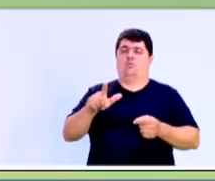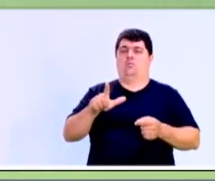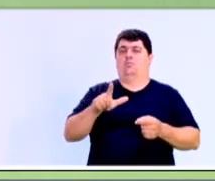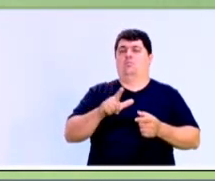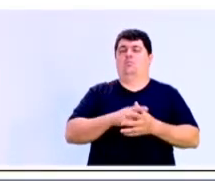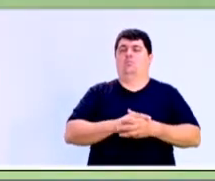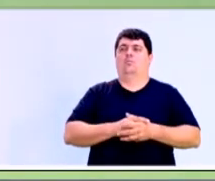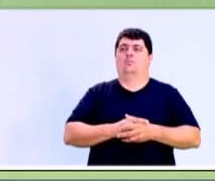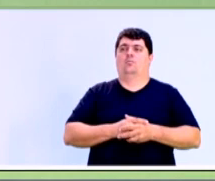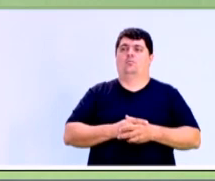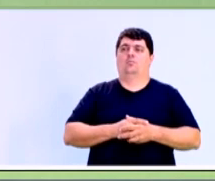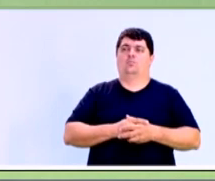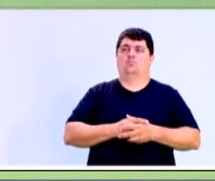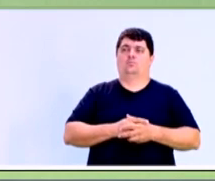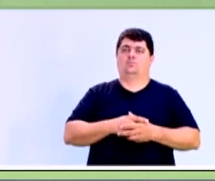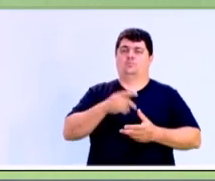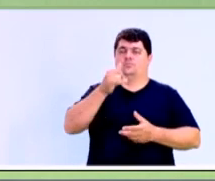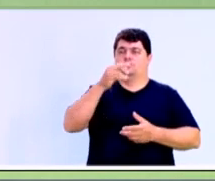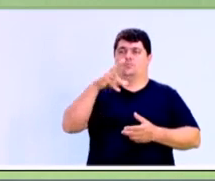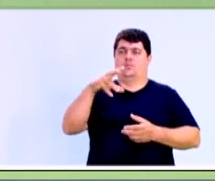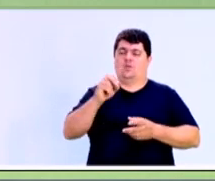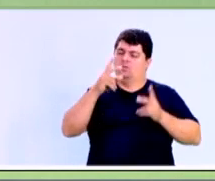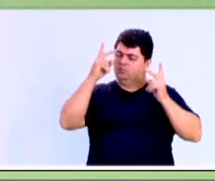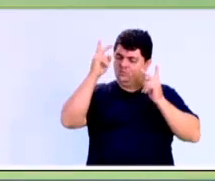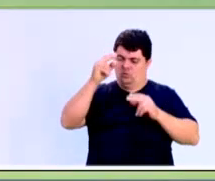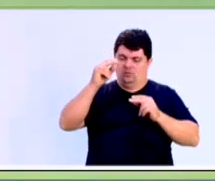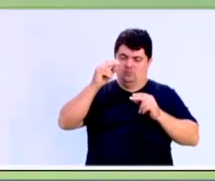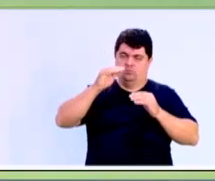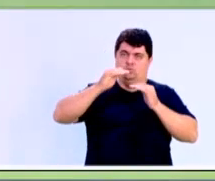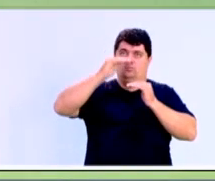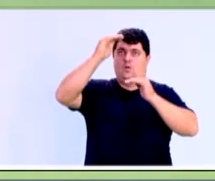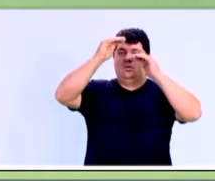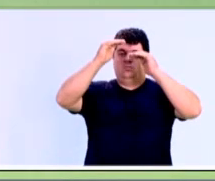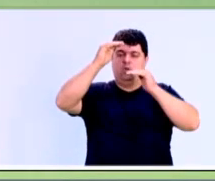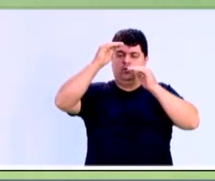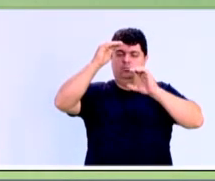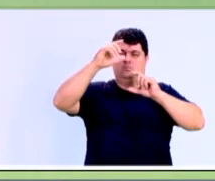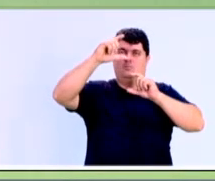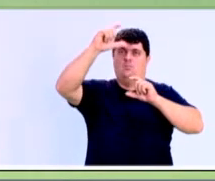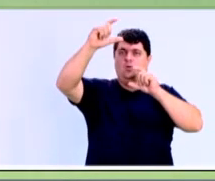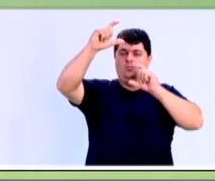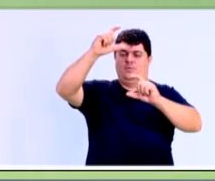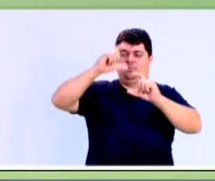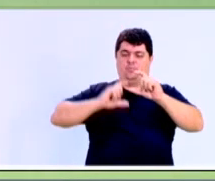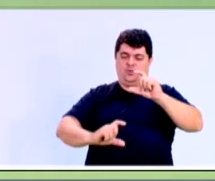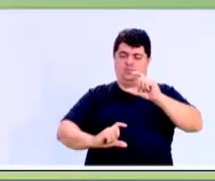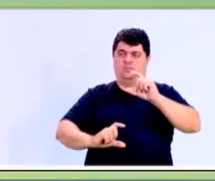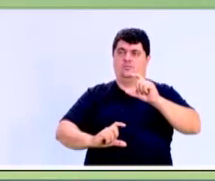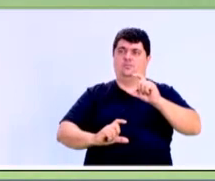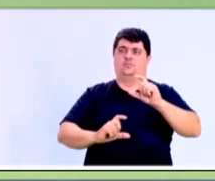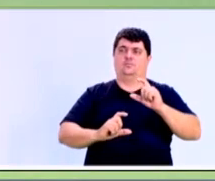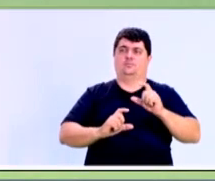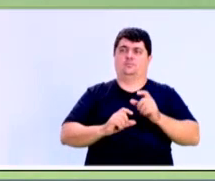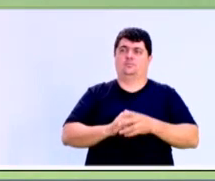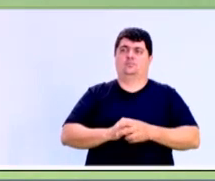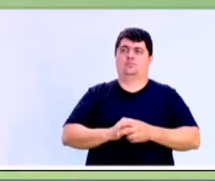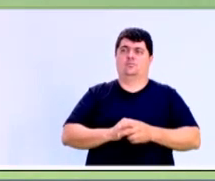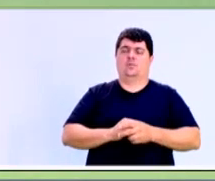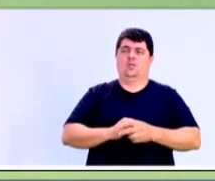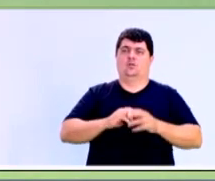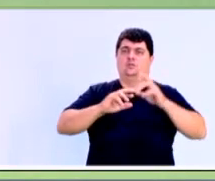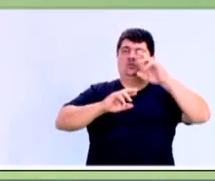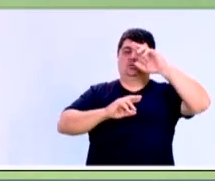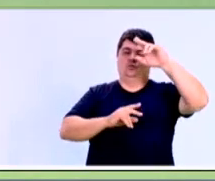beleza? Lá no passivo, mesma coisa. Está aqui passivo circulante financeiro, 5.200, passivo circulante operacional,